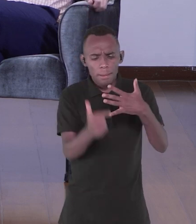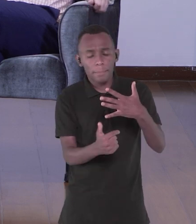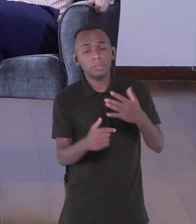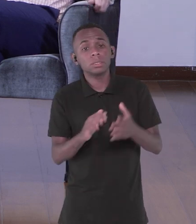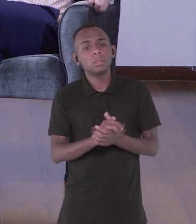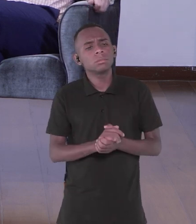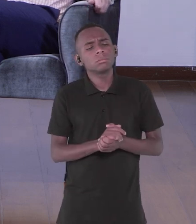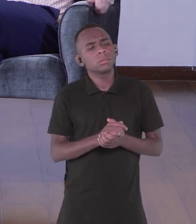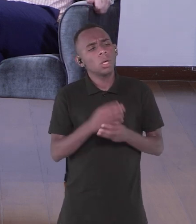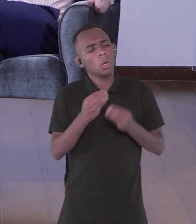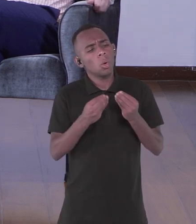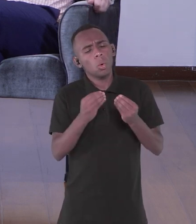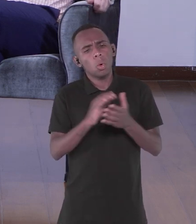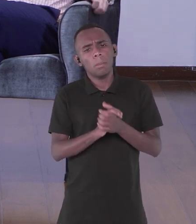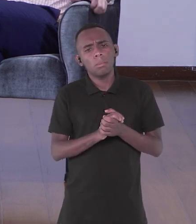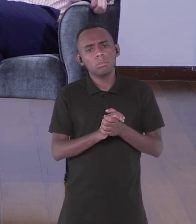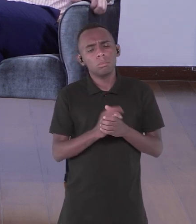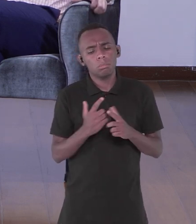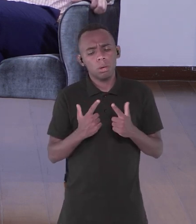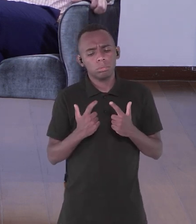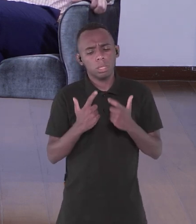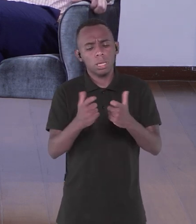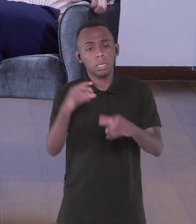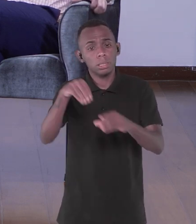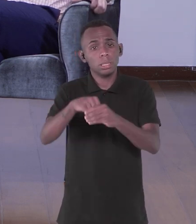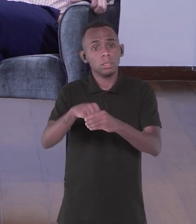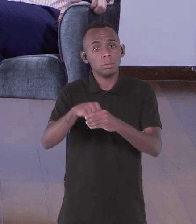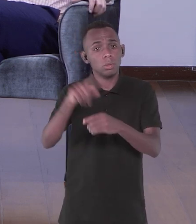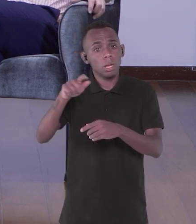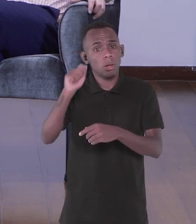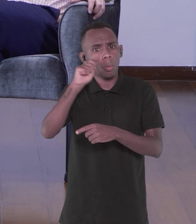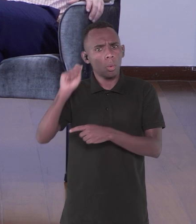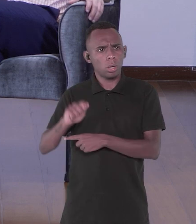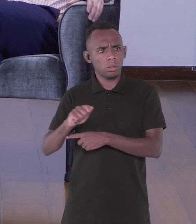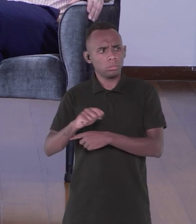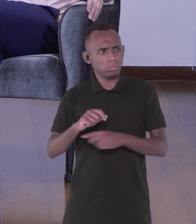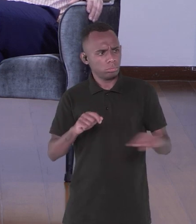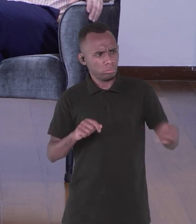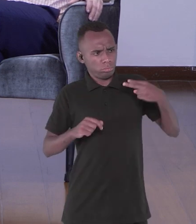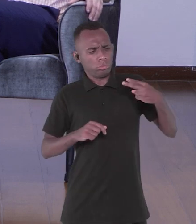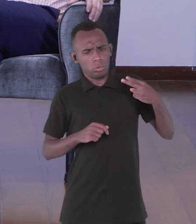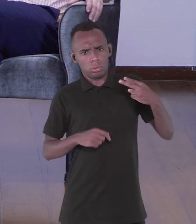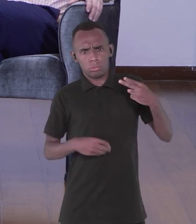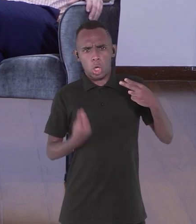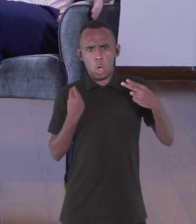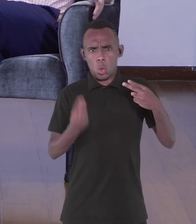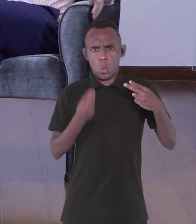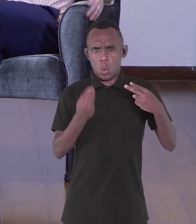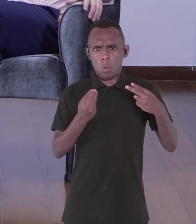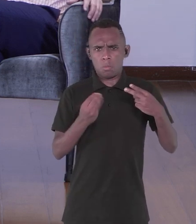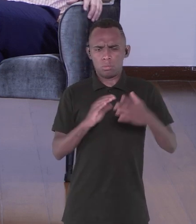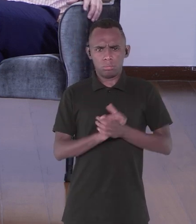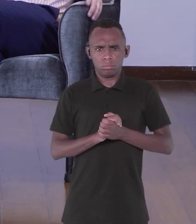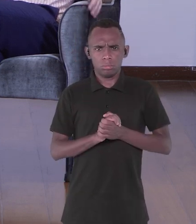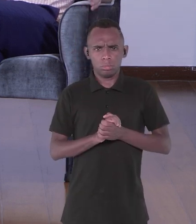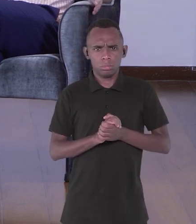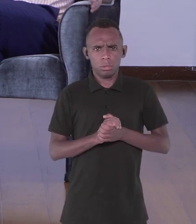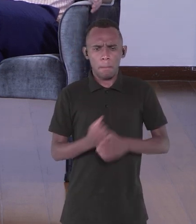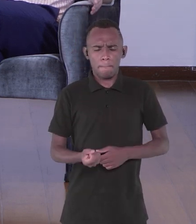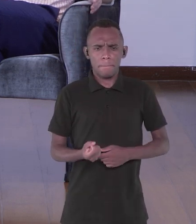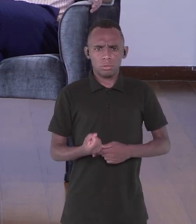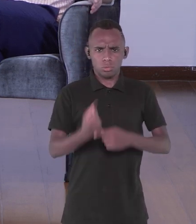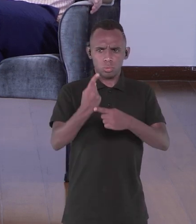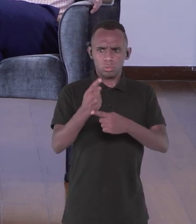embaixador, como é que seria uma guerra em Kiev? E ele me olhou assim, indignado, Afonso. Jamil, você